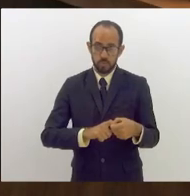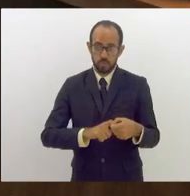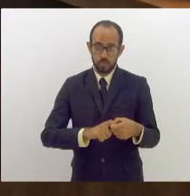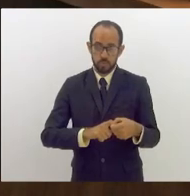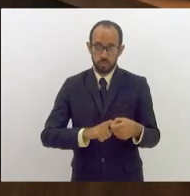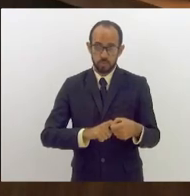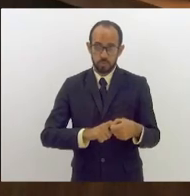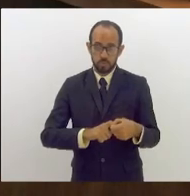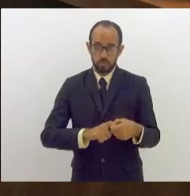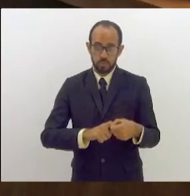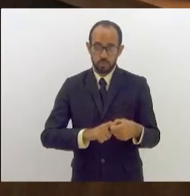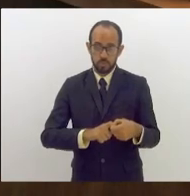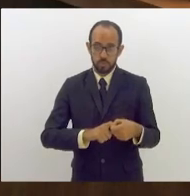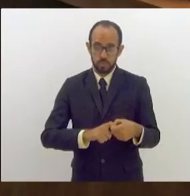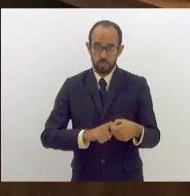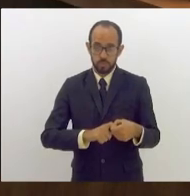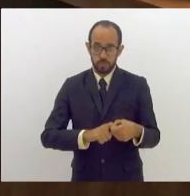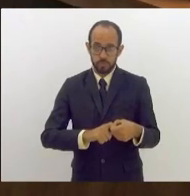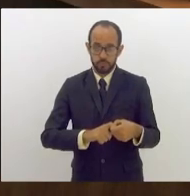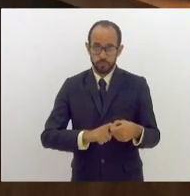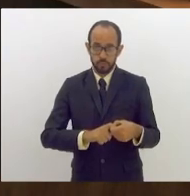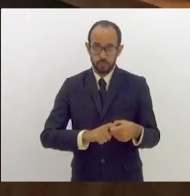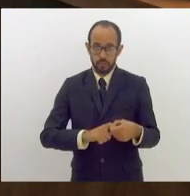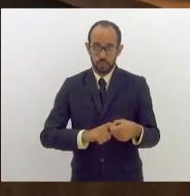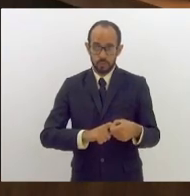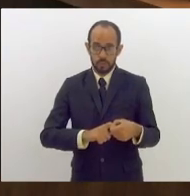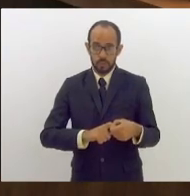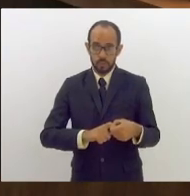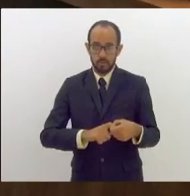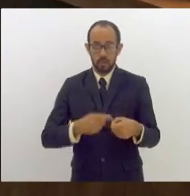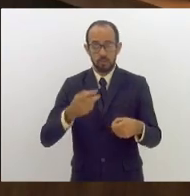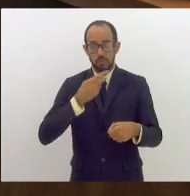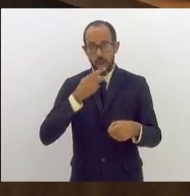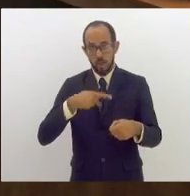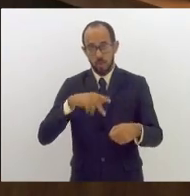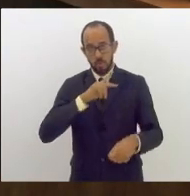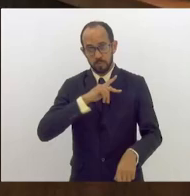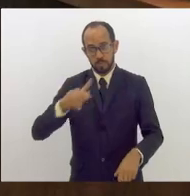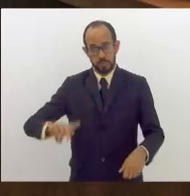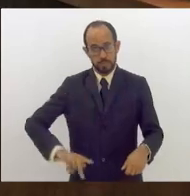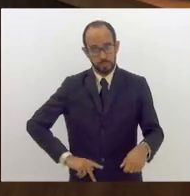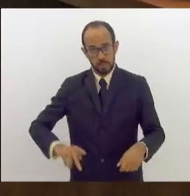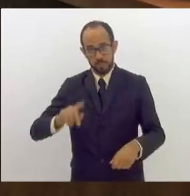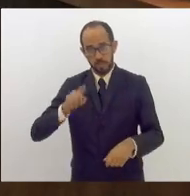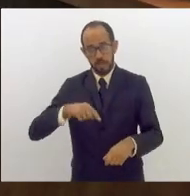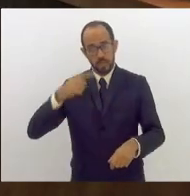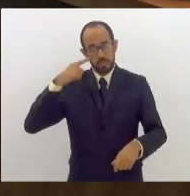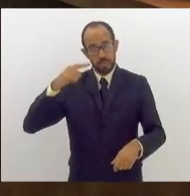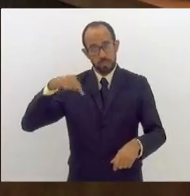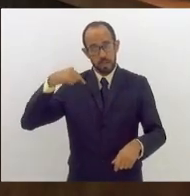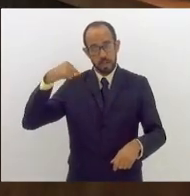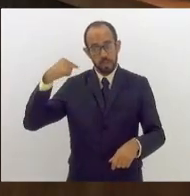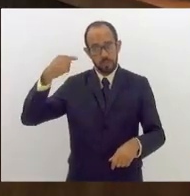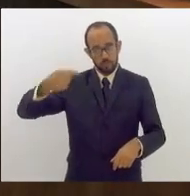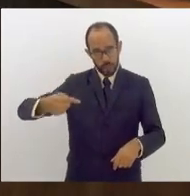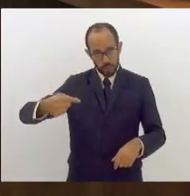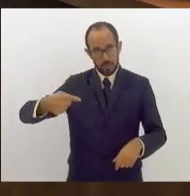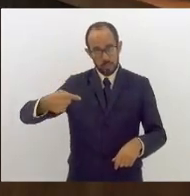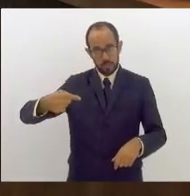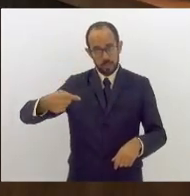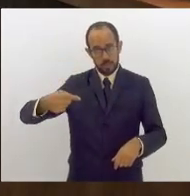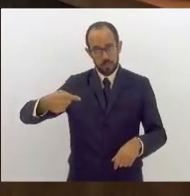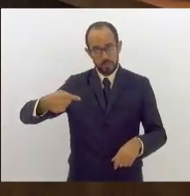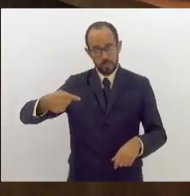o que disse o presidente é que na semana que vem o que